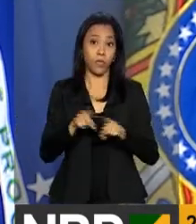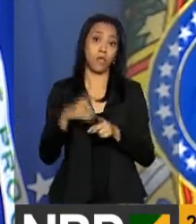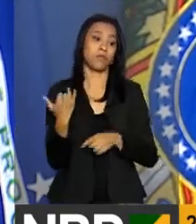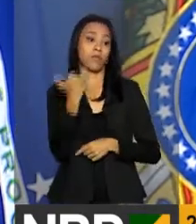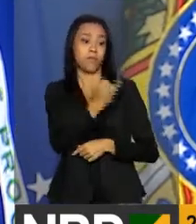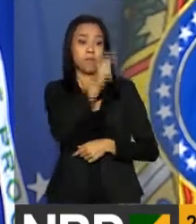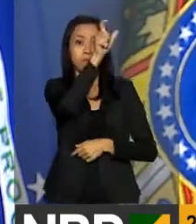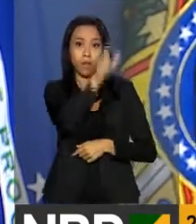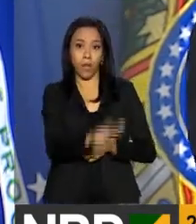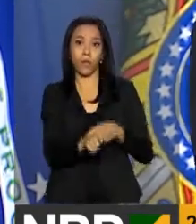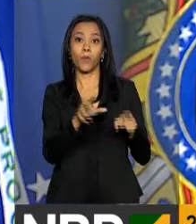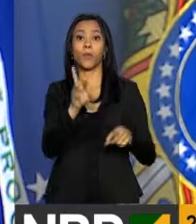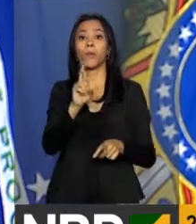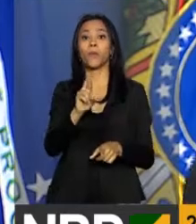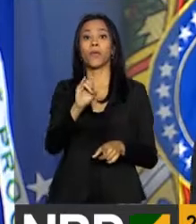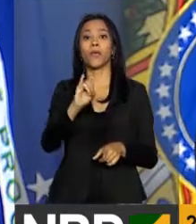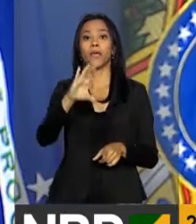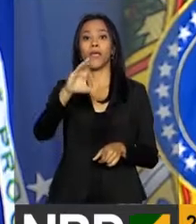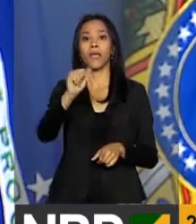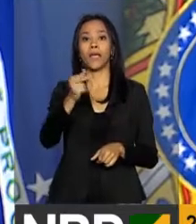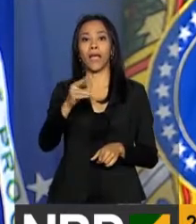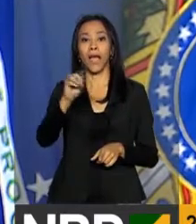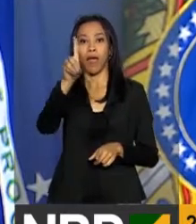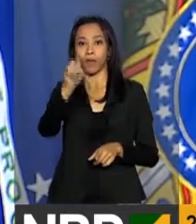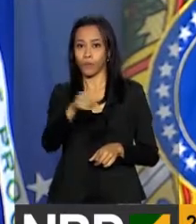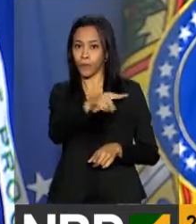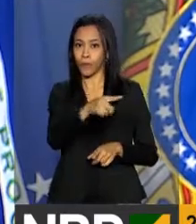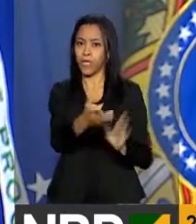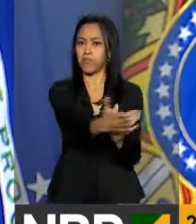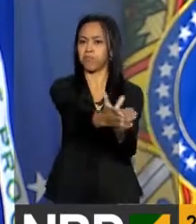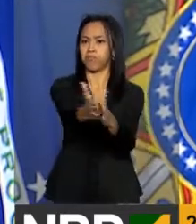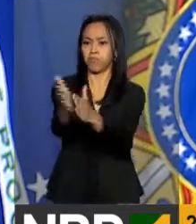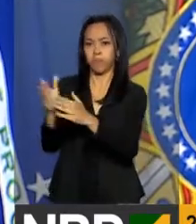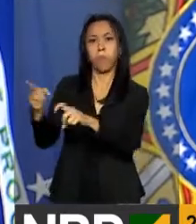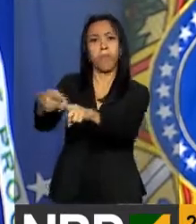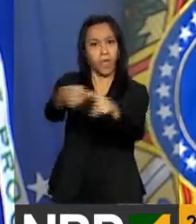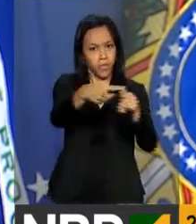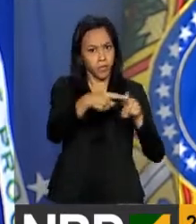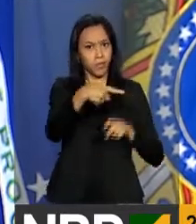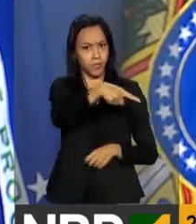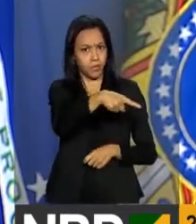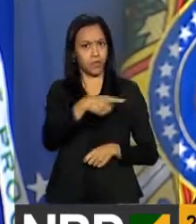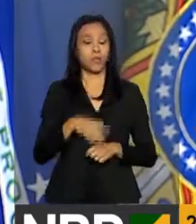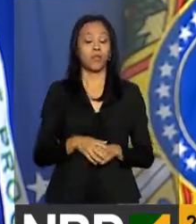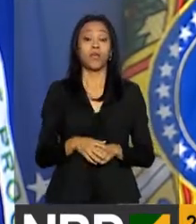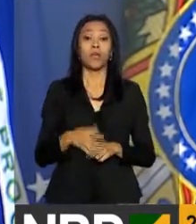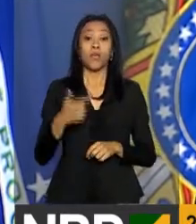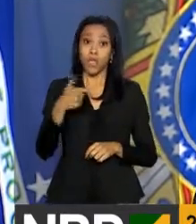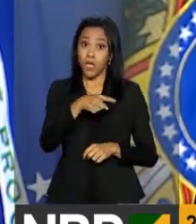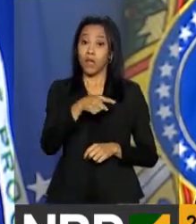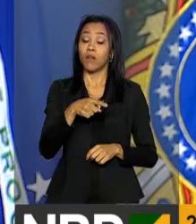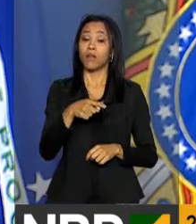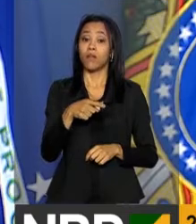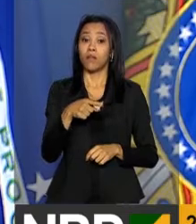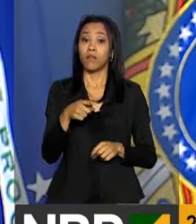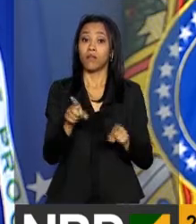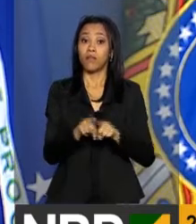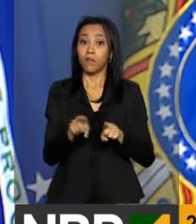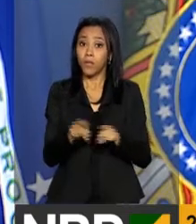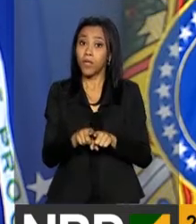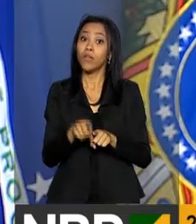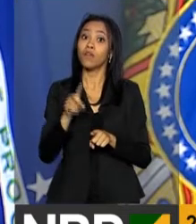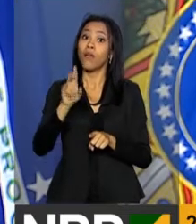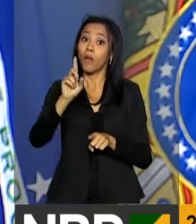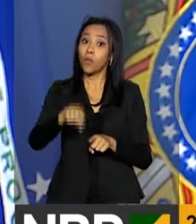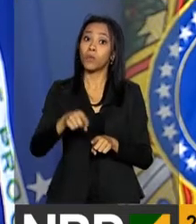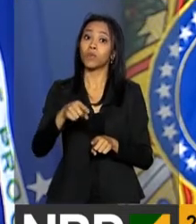que foi que homenageou médicos mas que eu percebi que foi amplamente homenageado igualmente